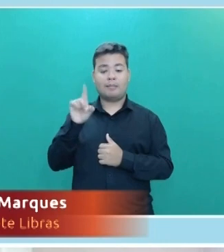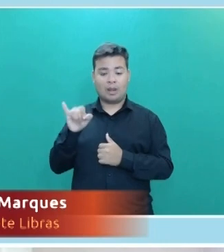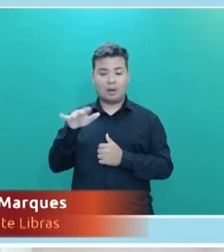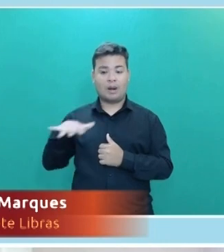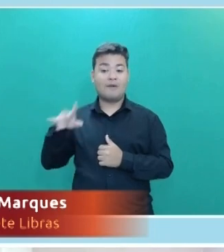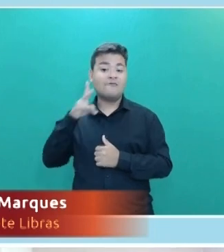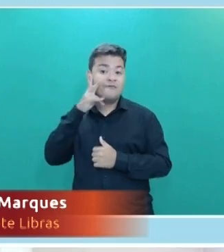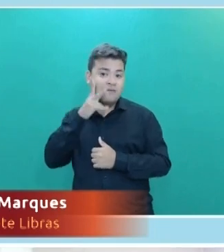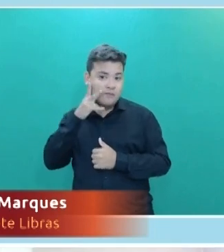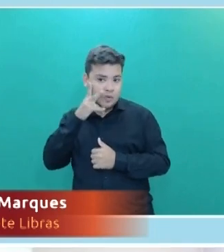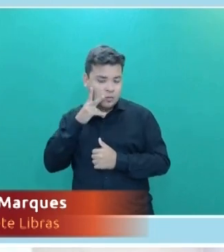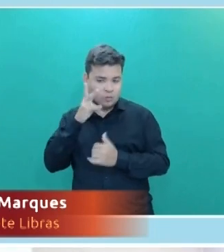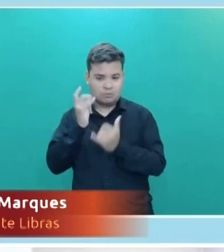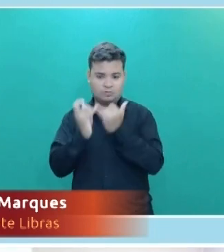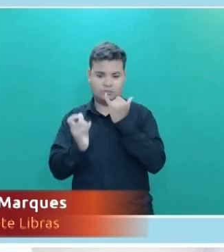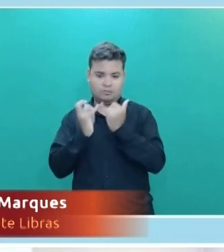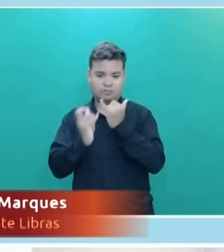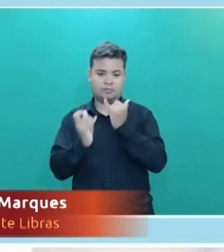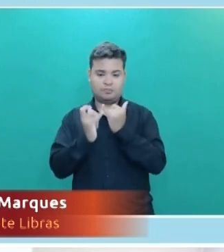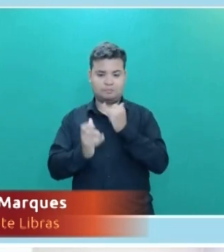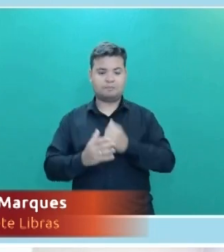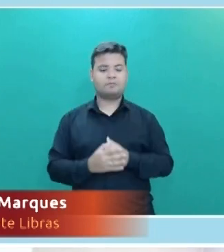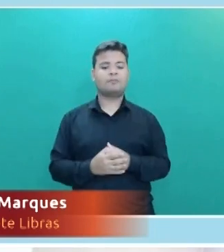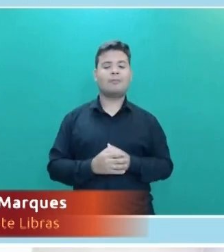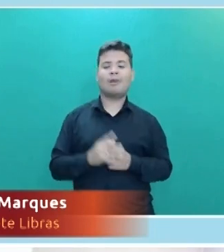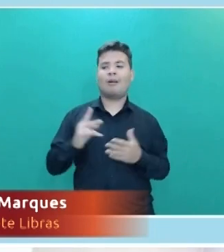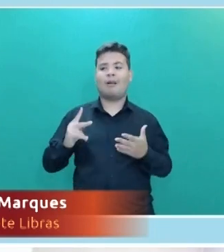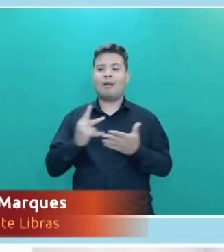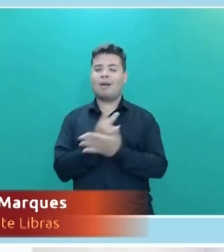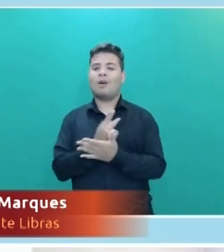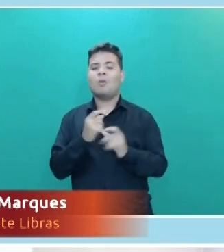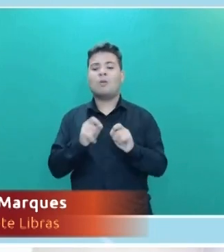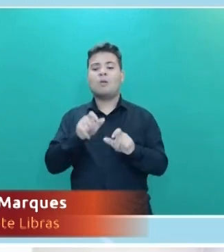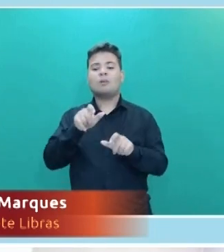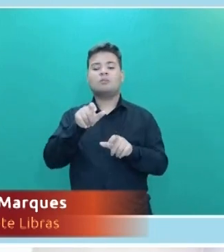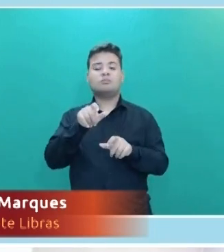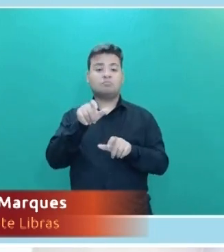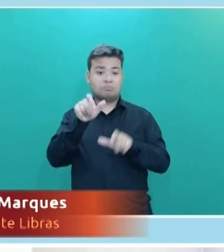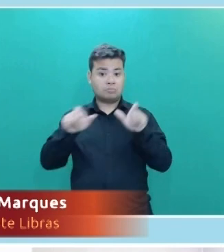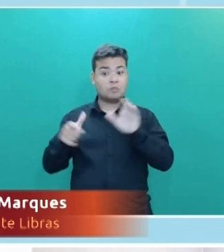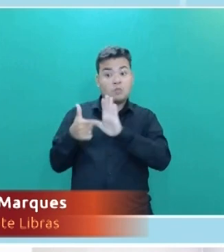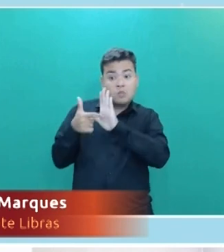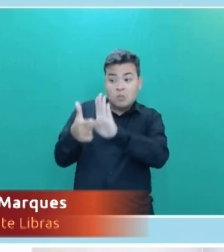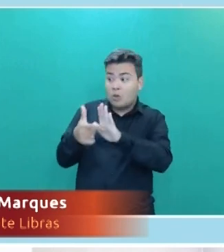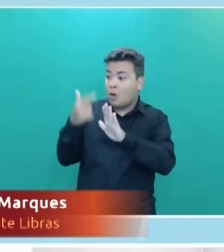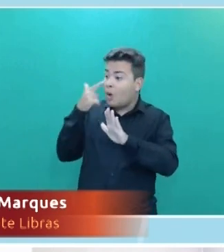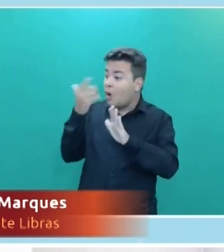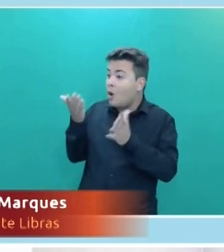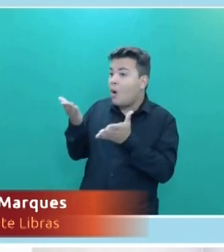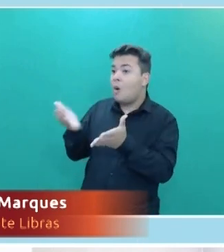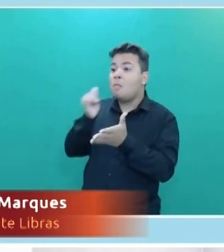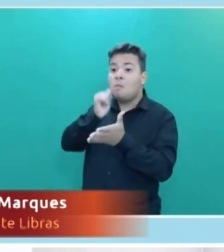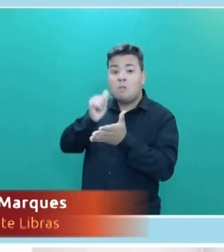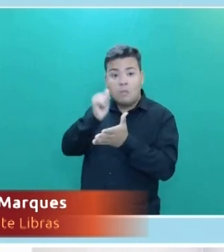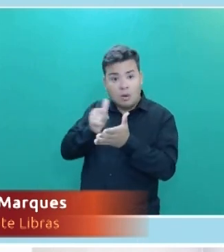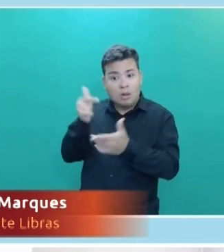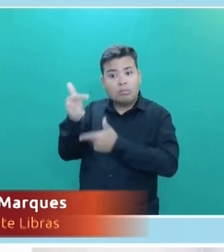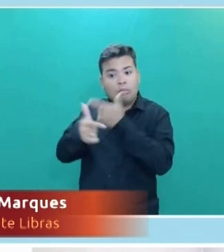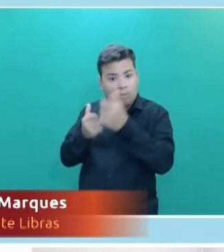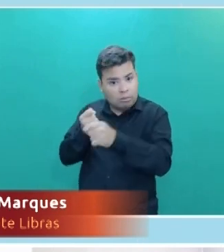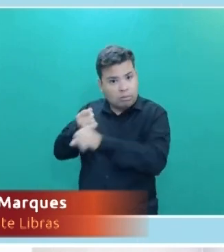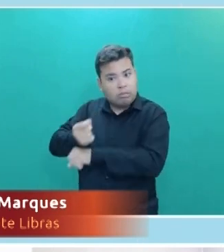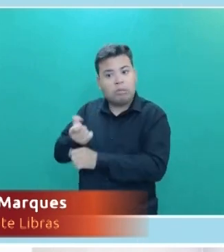Isso gerou um contingente importante de mulheres visibilizando essa situação de trabalho escravo. E, inclusive, eu